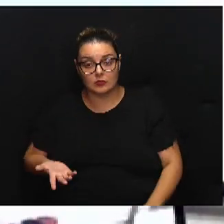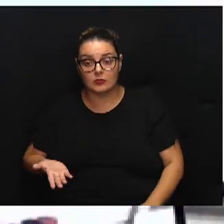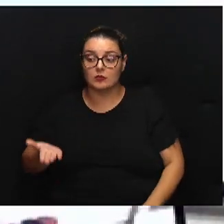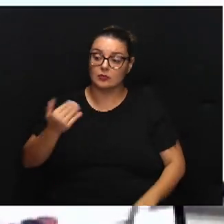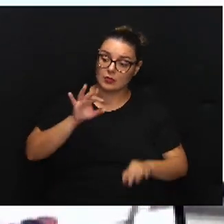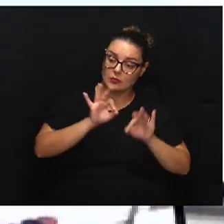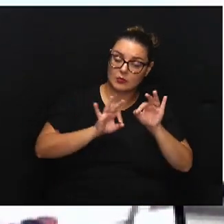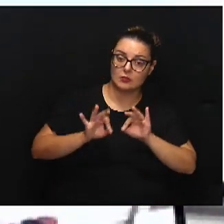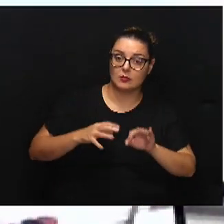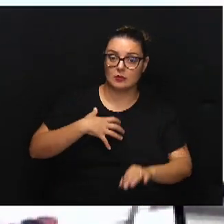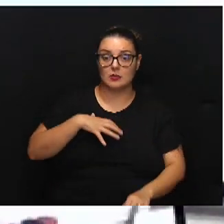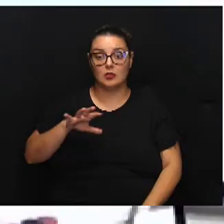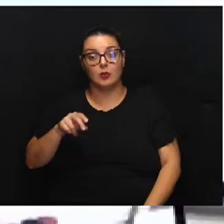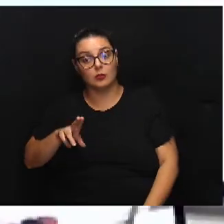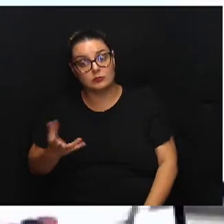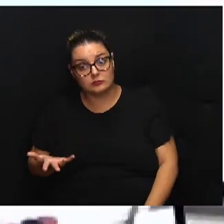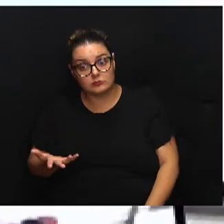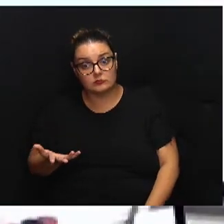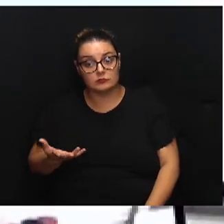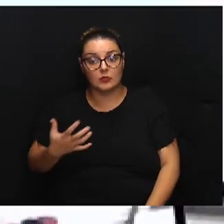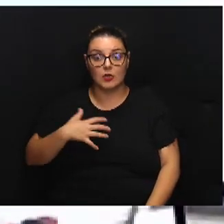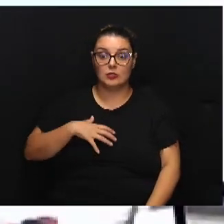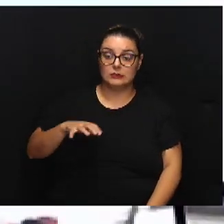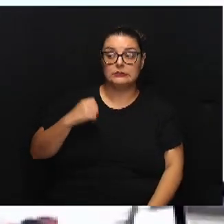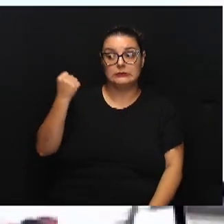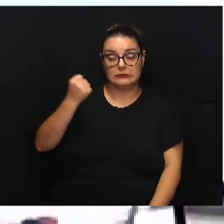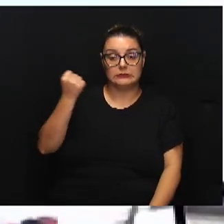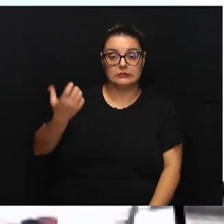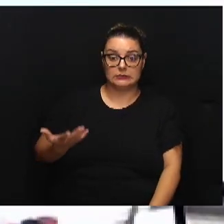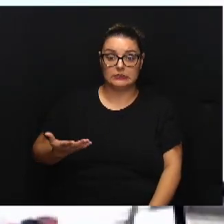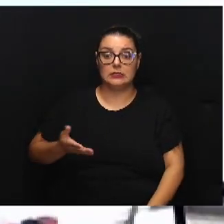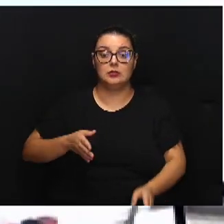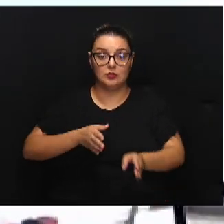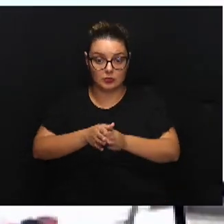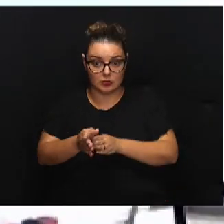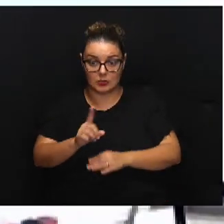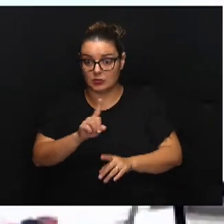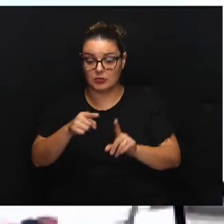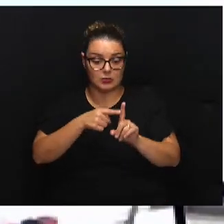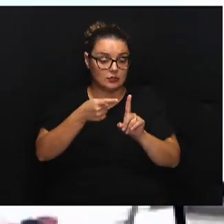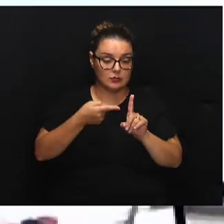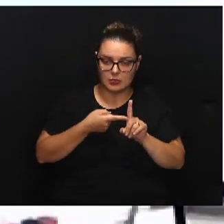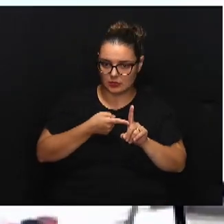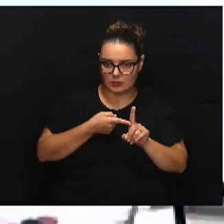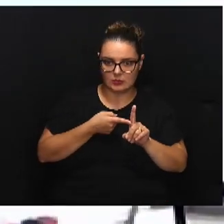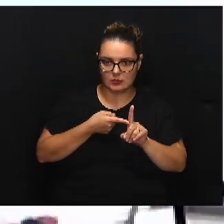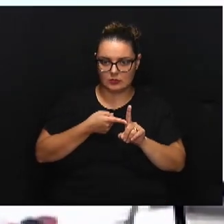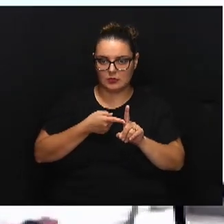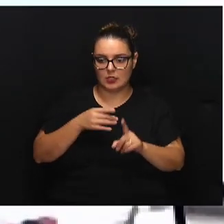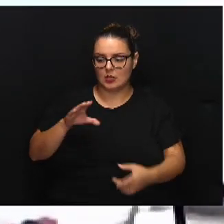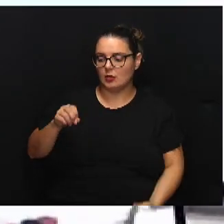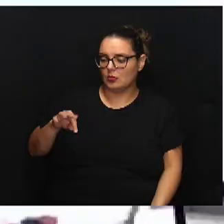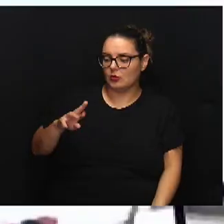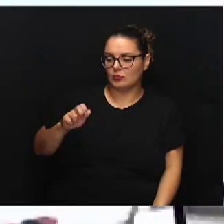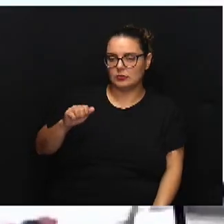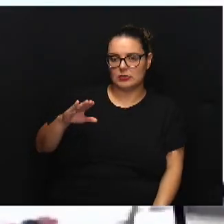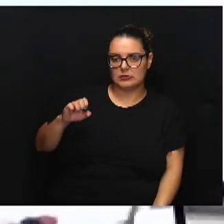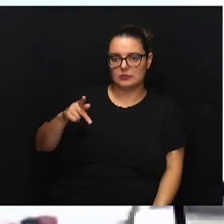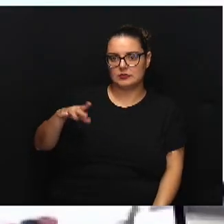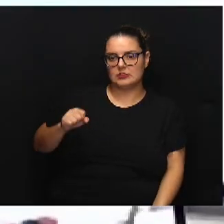prepará-la para isso. Ou a sua situação é grave, eu recomendo que você não engravide. Então, a contracepção faz parte do